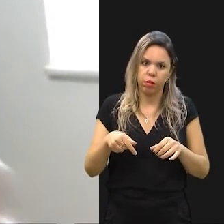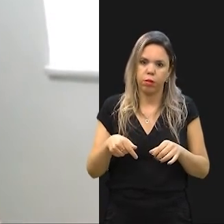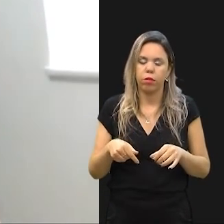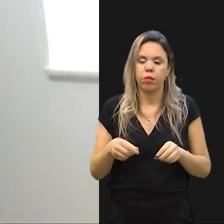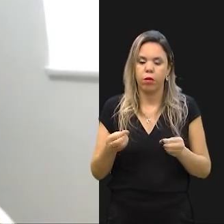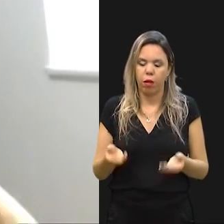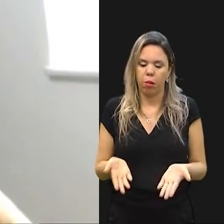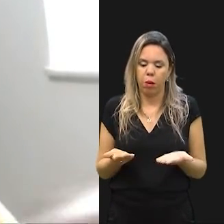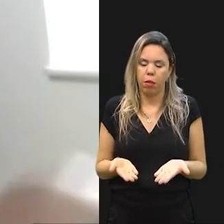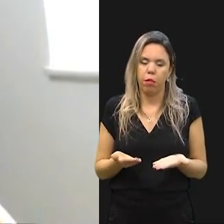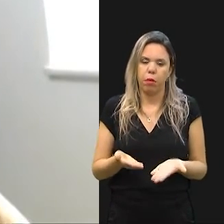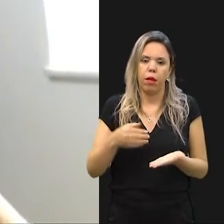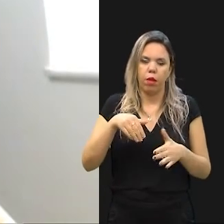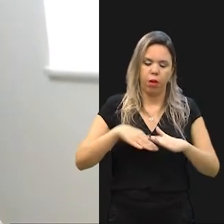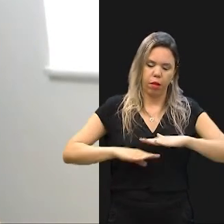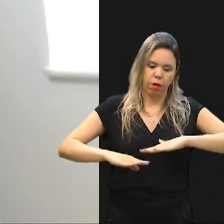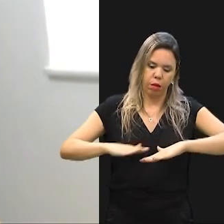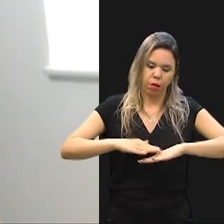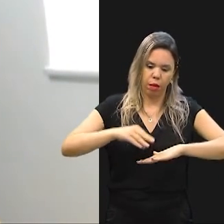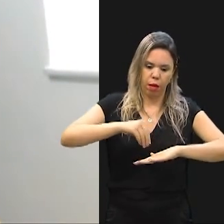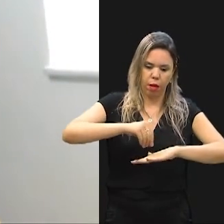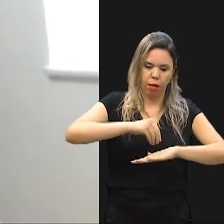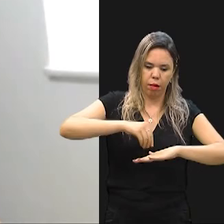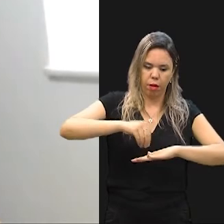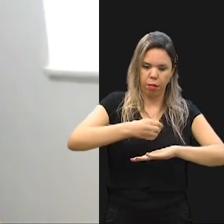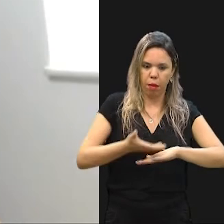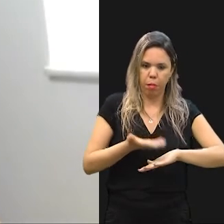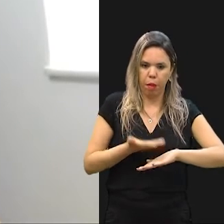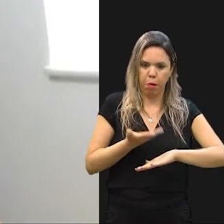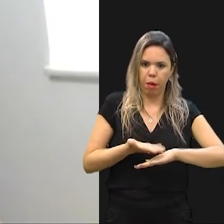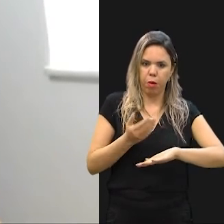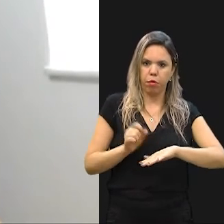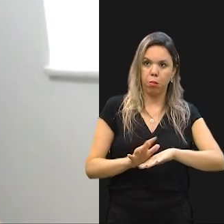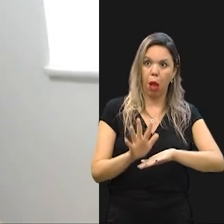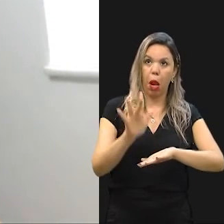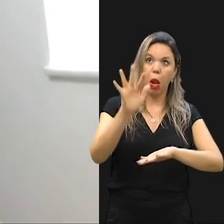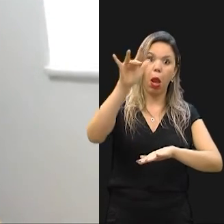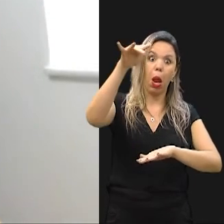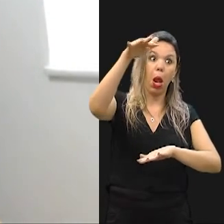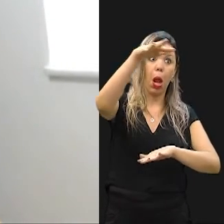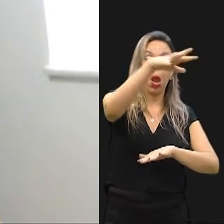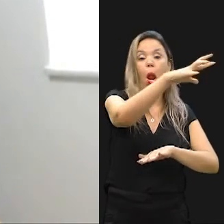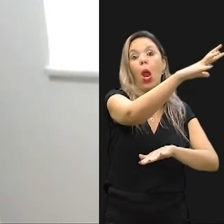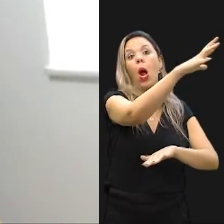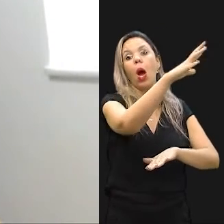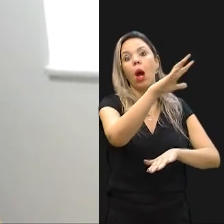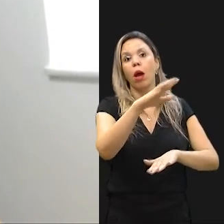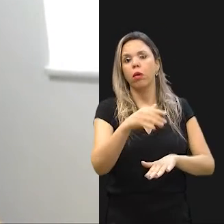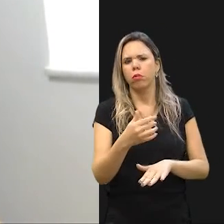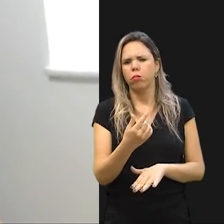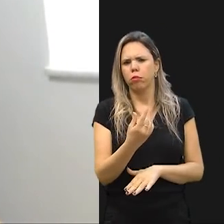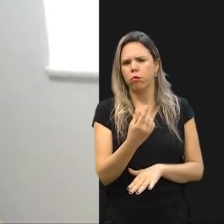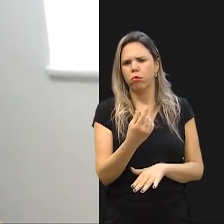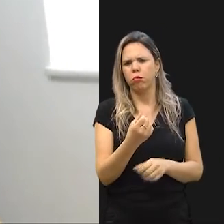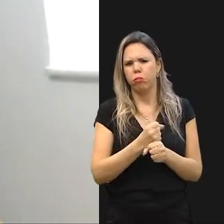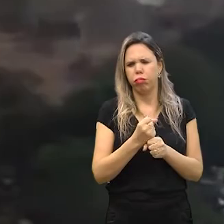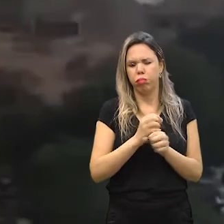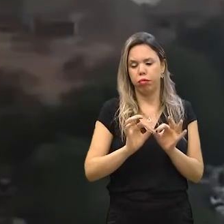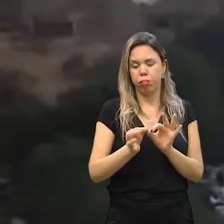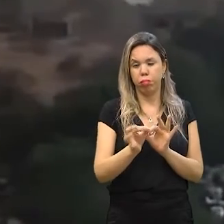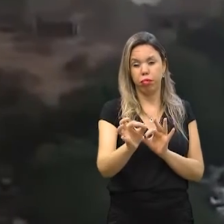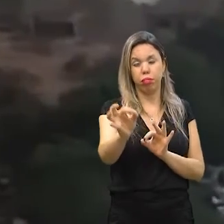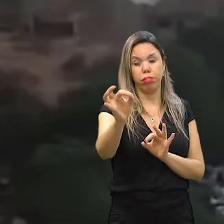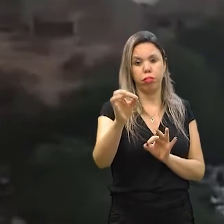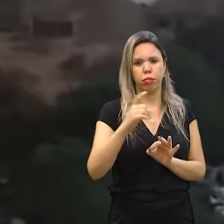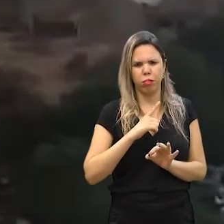na atmosfera e possa ser transportada para distâncias de até dezenas de quilômetros, né? E aí a gente